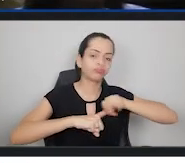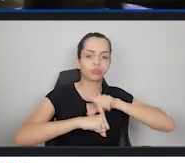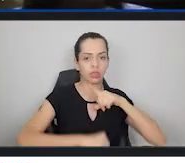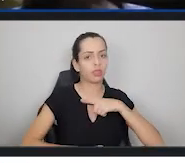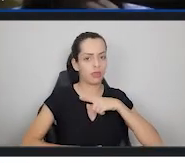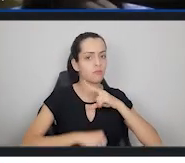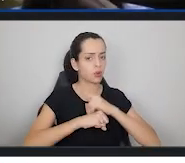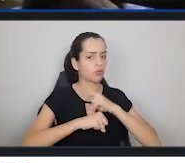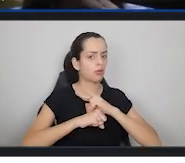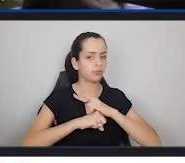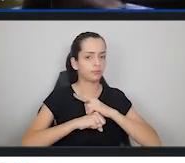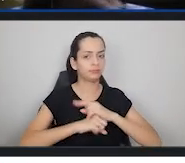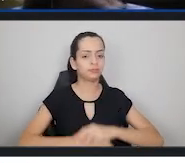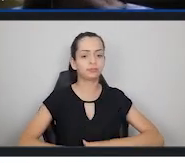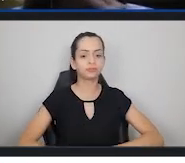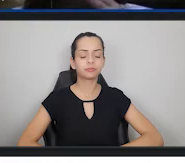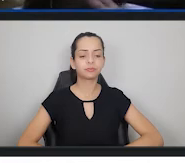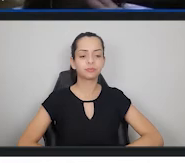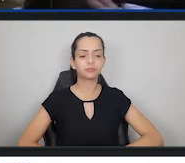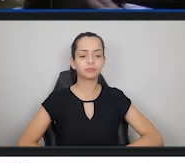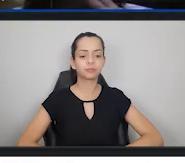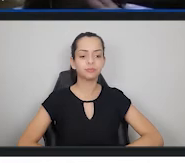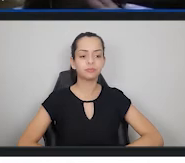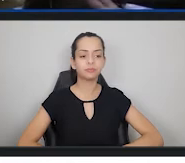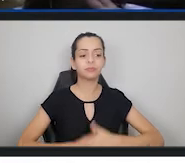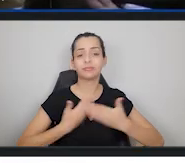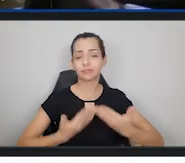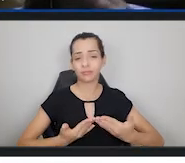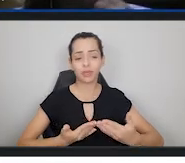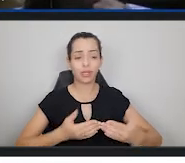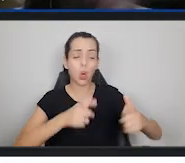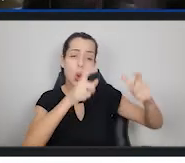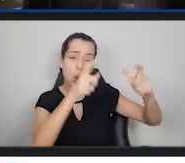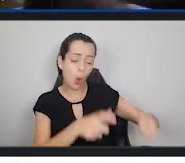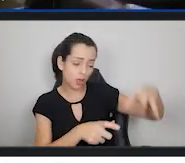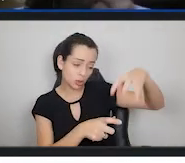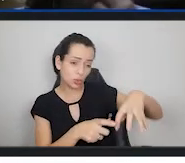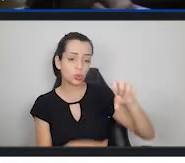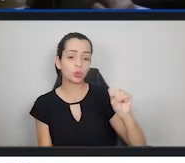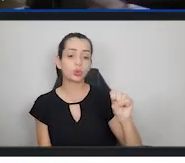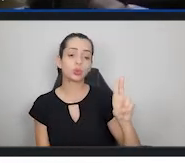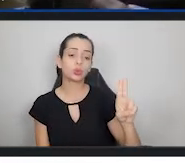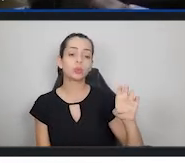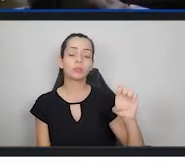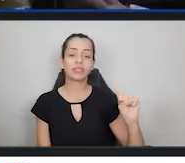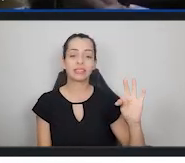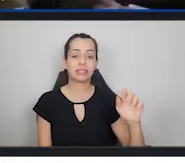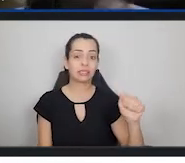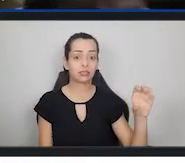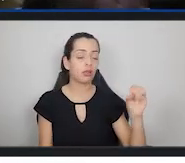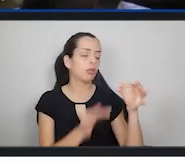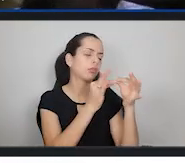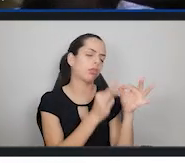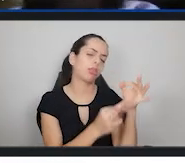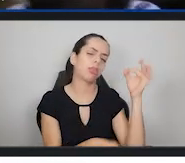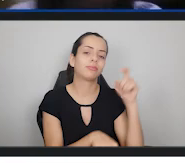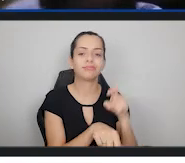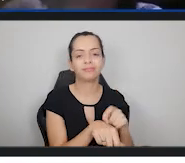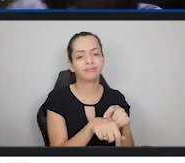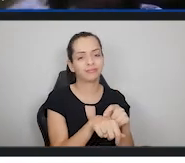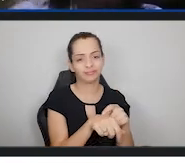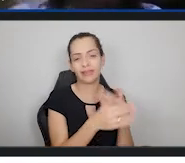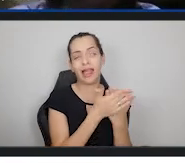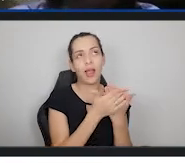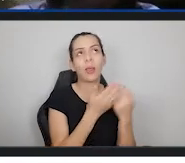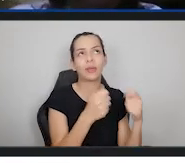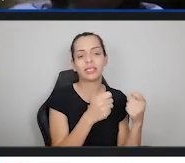pode ser isolado a óleo, a câmara de extinção pode ser a vácuo, pode ser a ar comprimido,